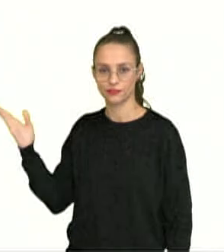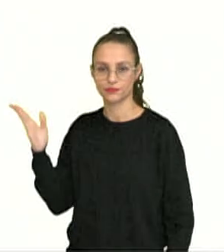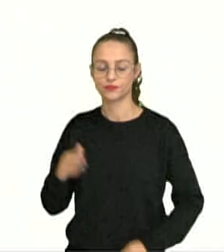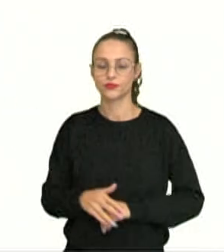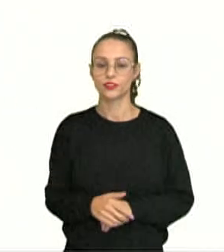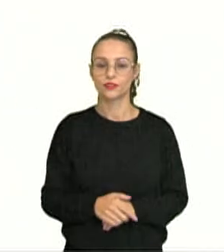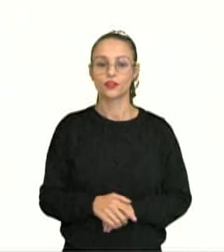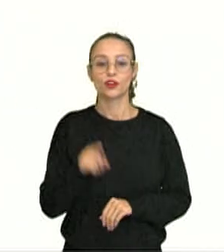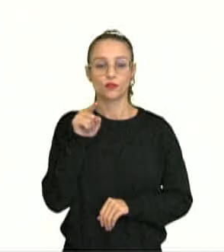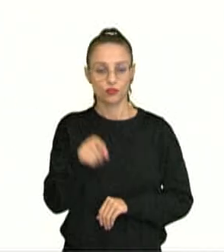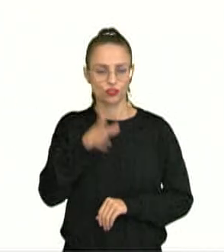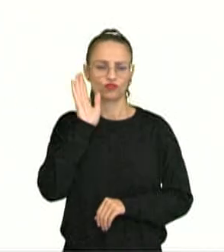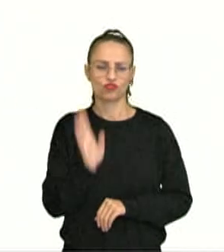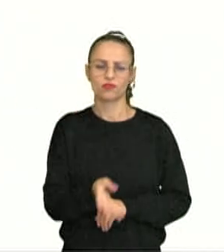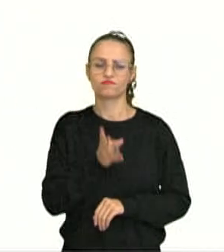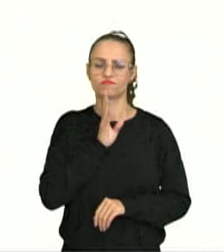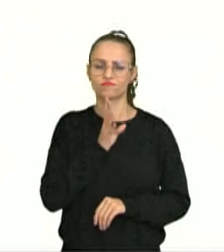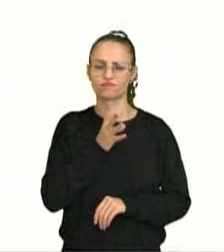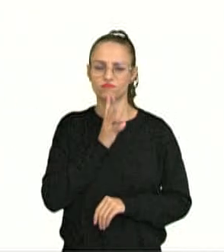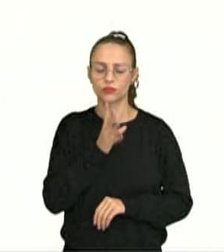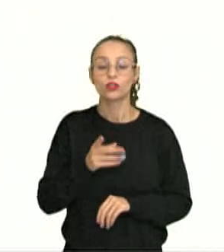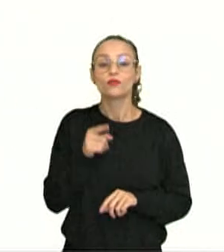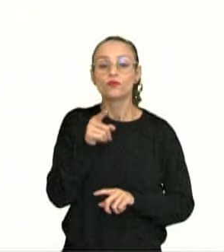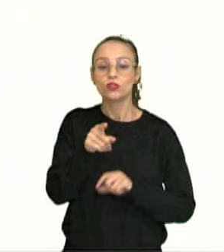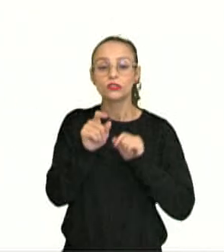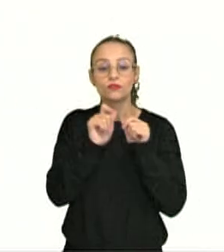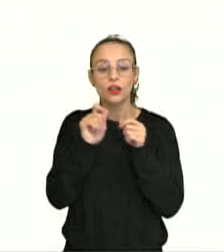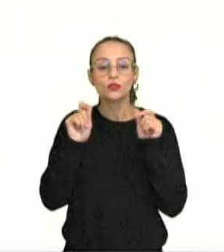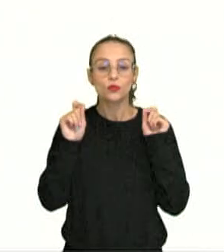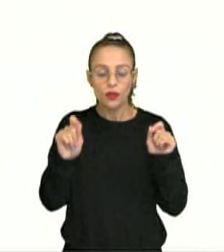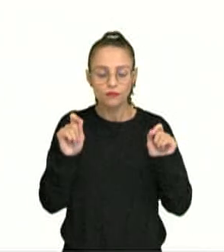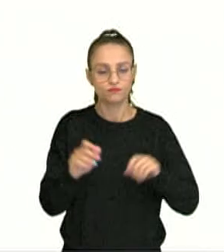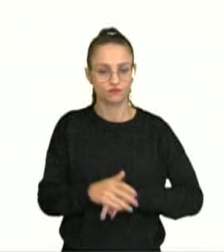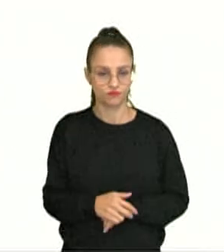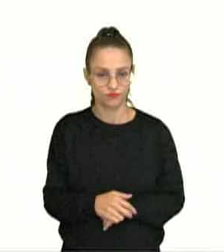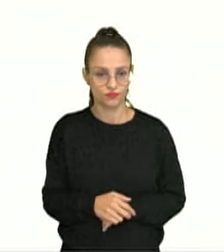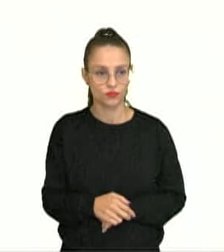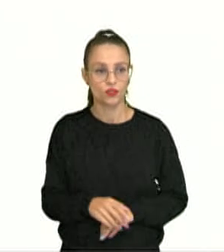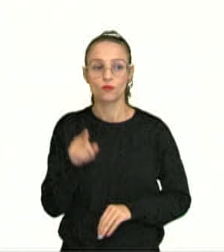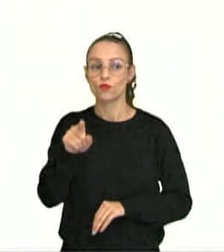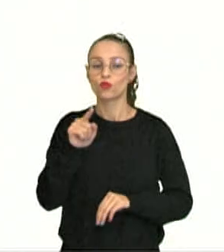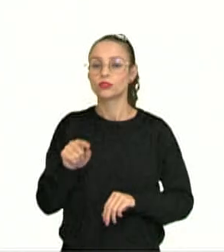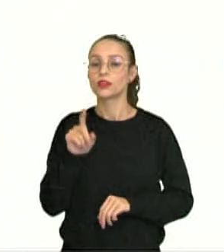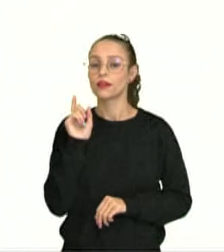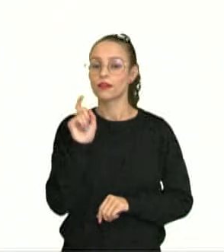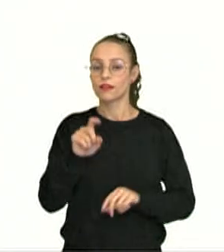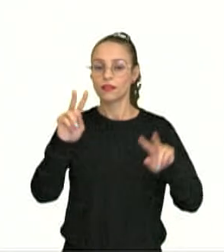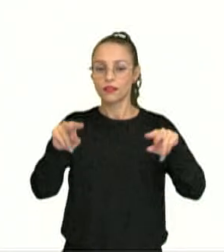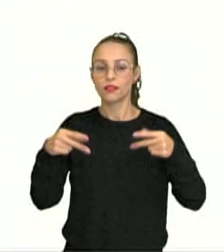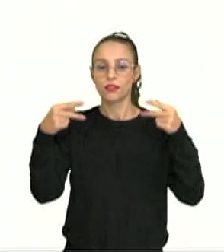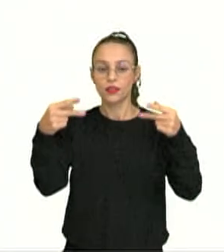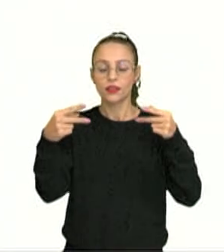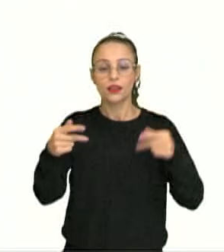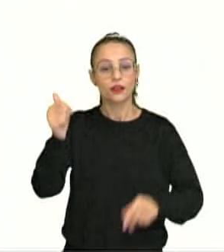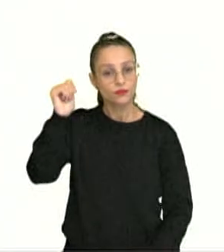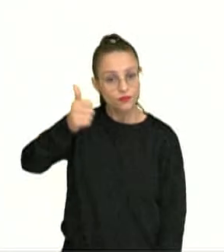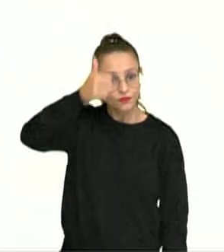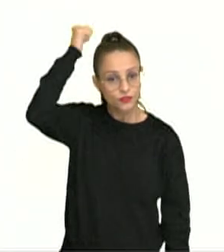redação.pr.gov.br, você já conhece. E o que você vai fazer? Você vai direto na opção